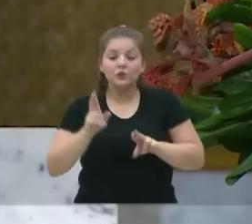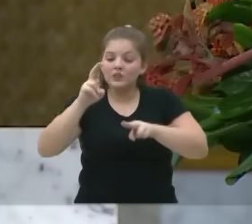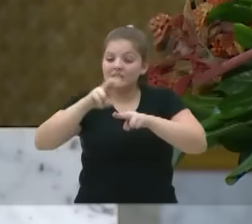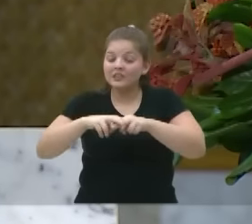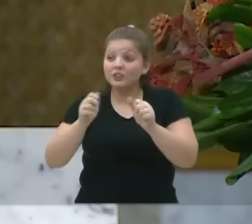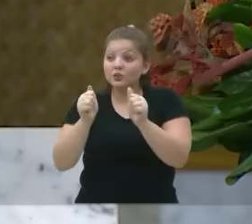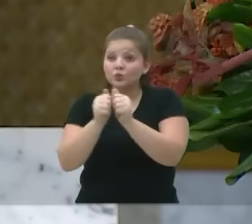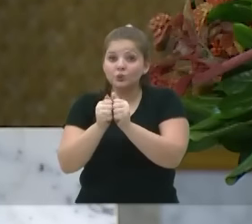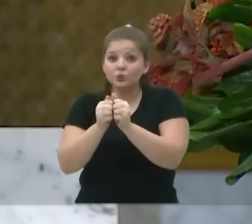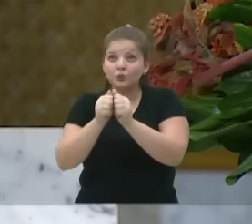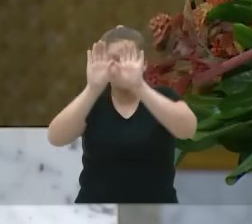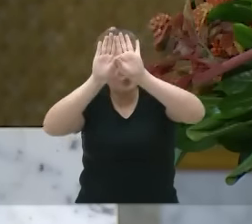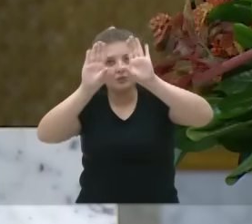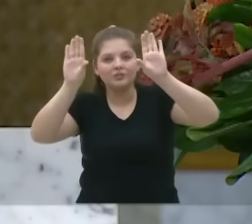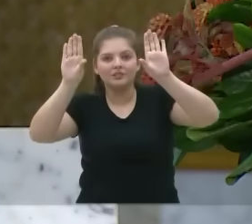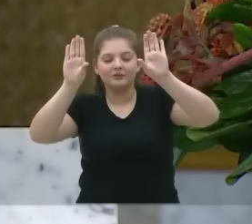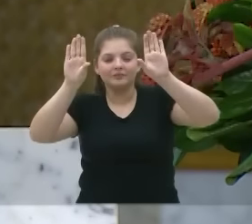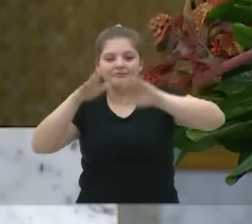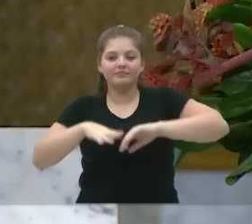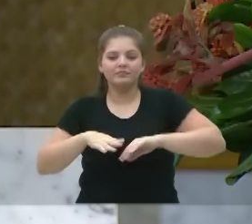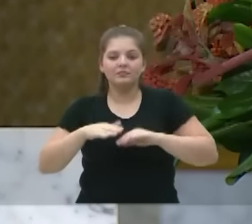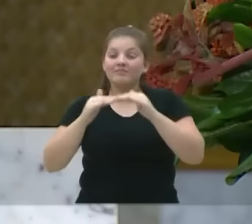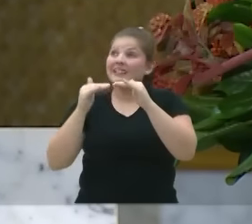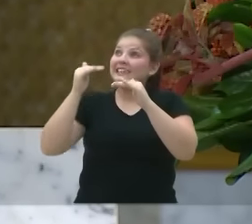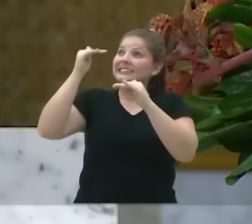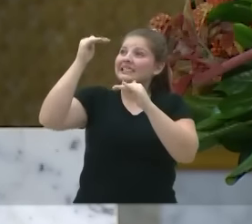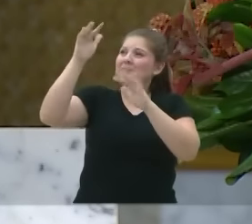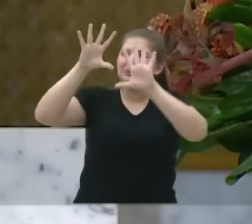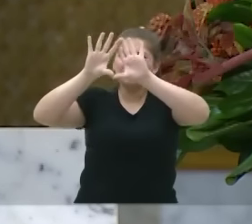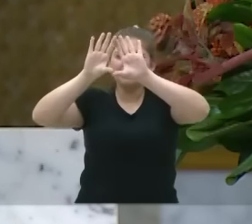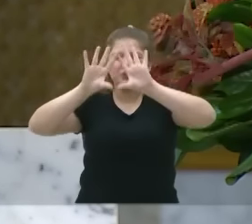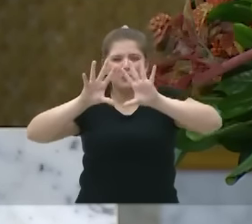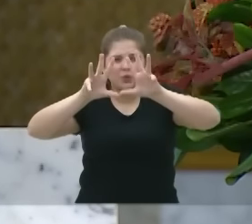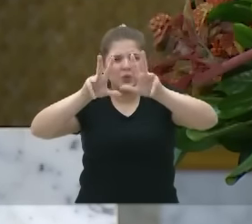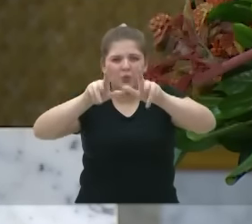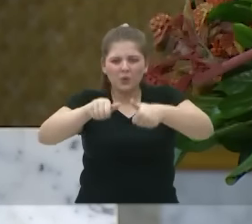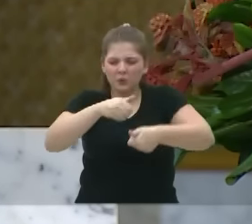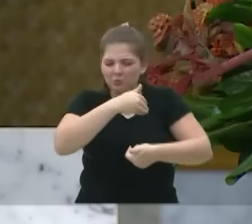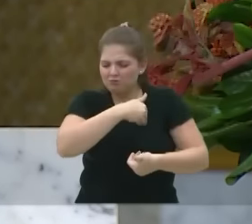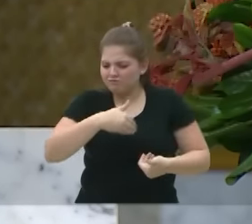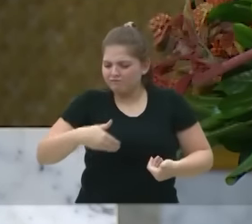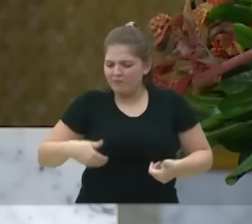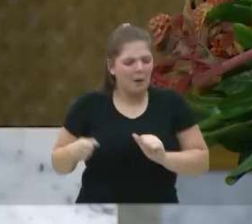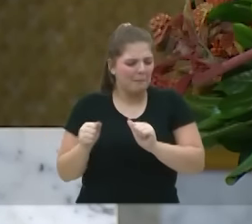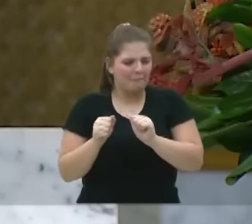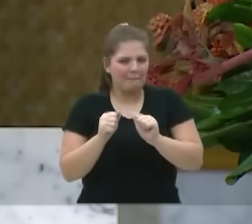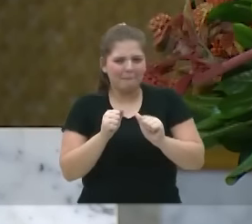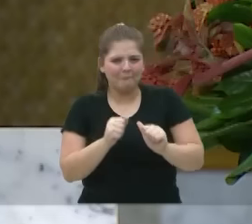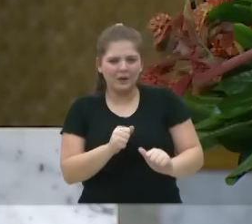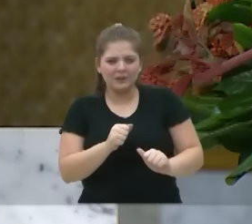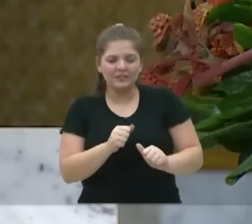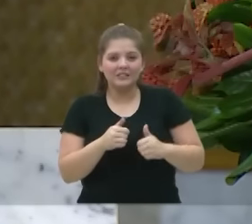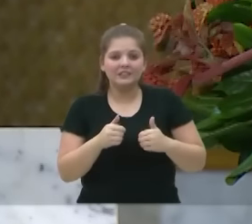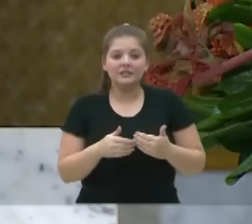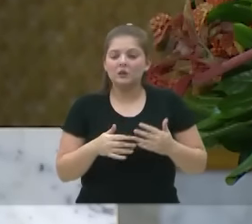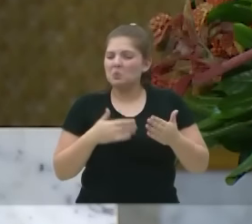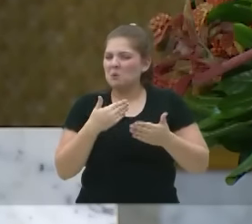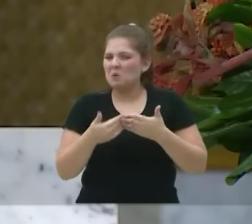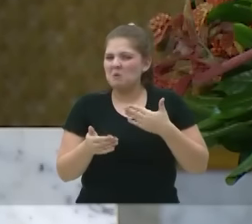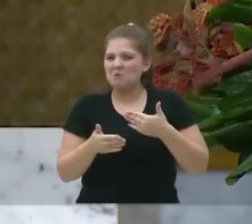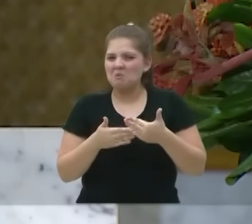sua direita nos céus, bem acima de toda autoridade, poder, potência, soberania ou